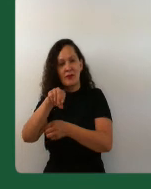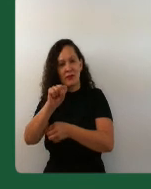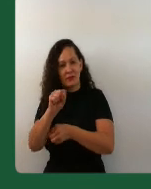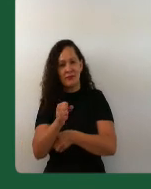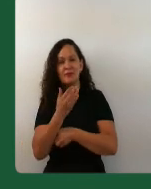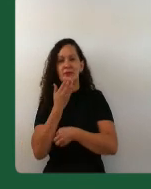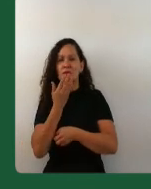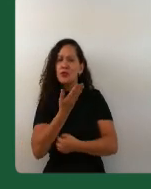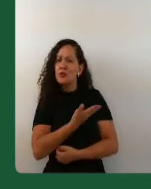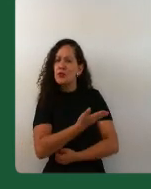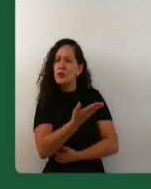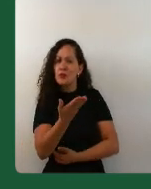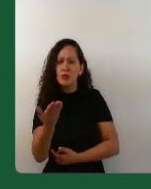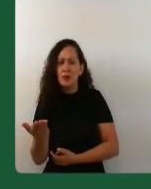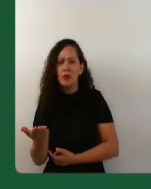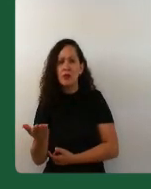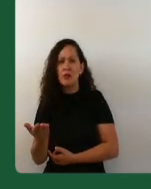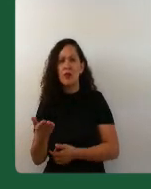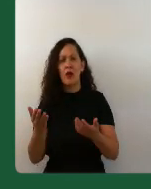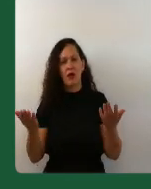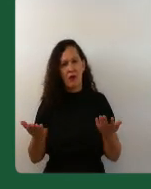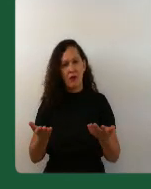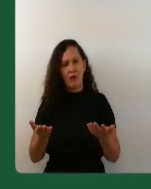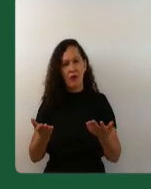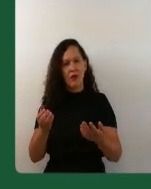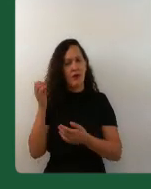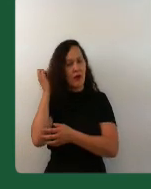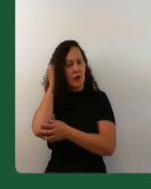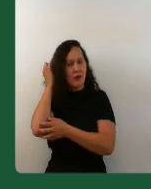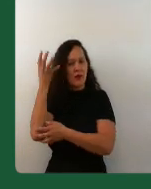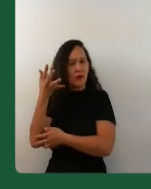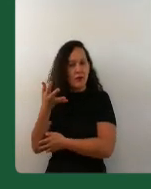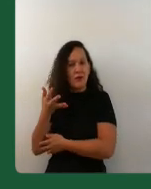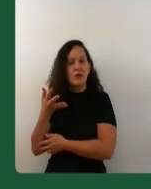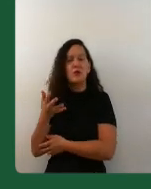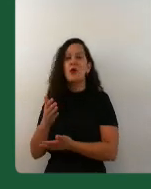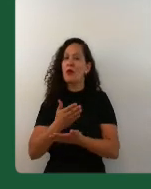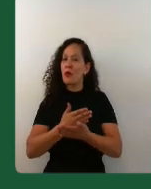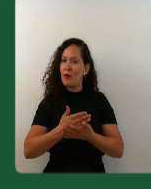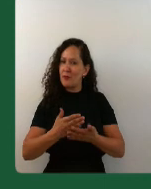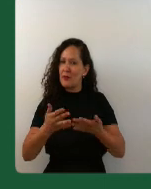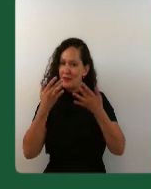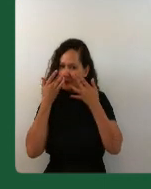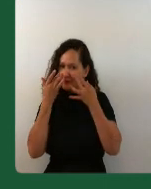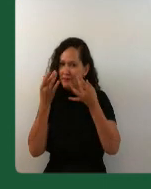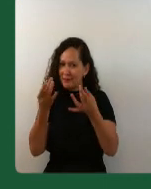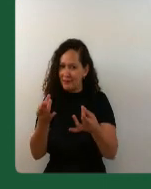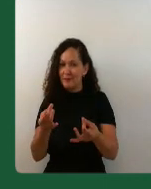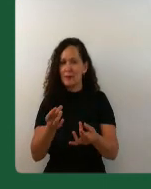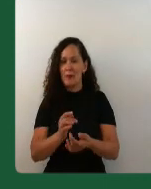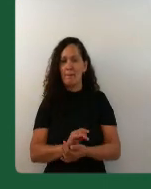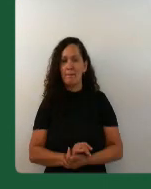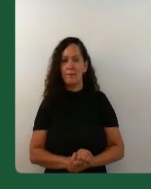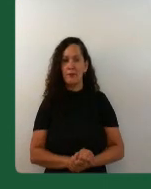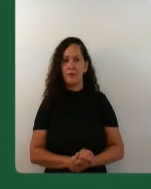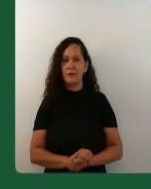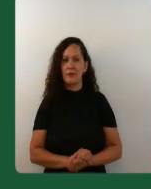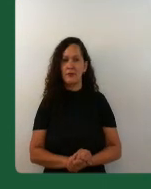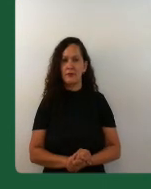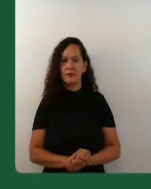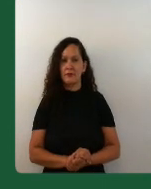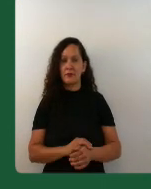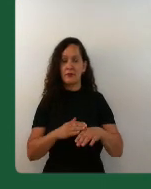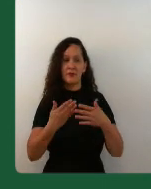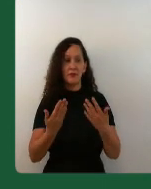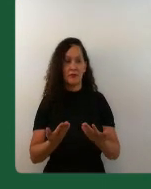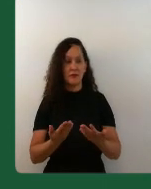Solicitamos a todos e todas que façam sua autodescrição ao iniciarem as apresentações. Para